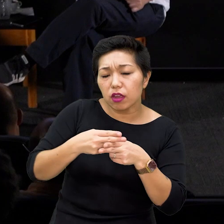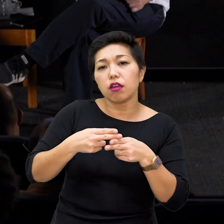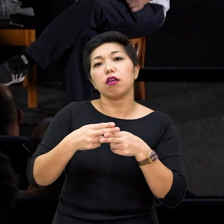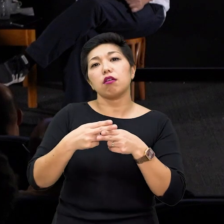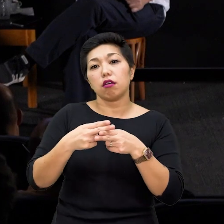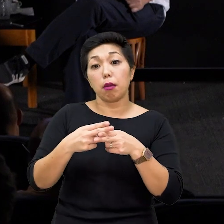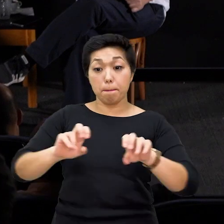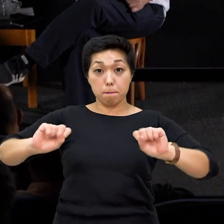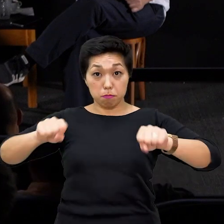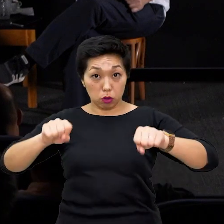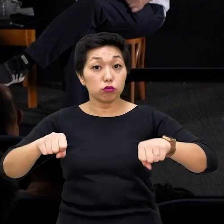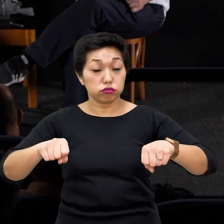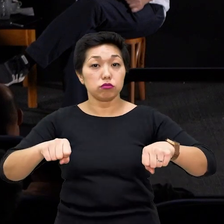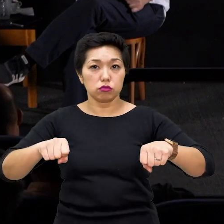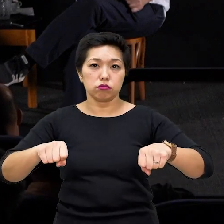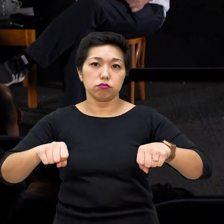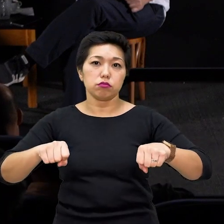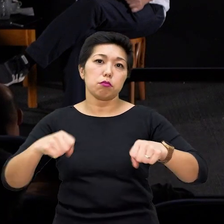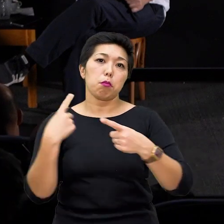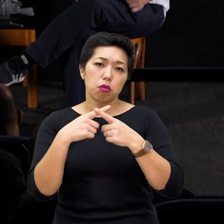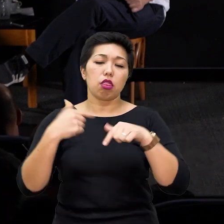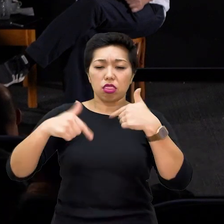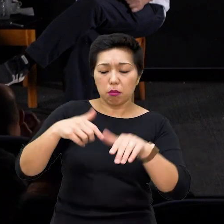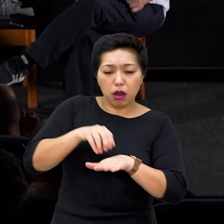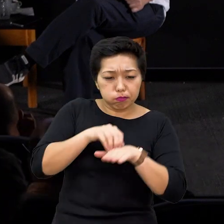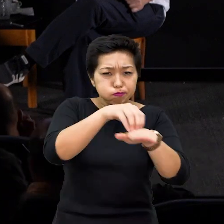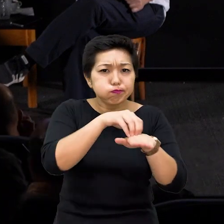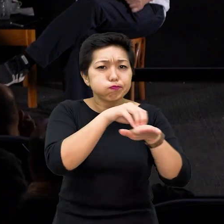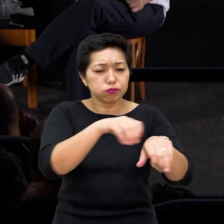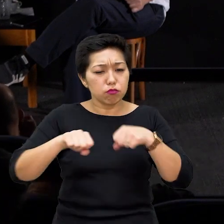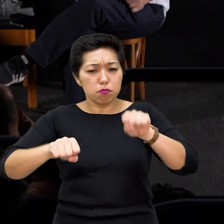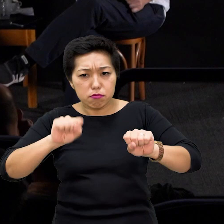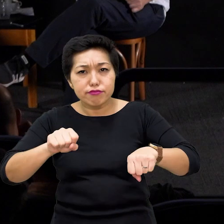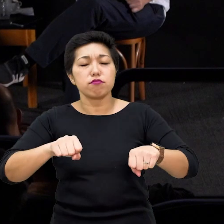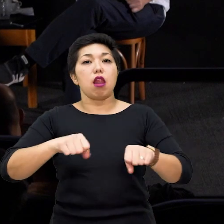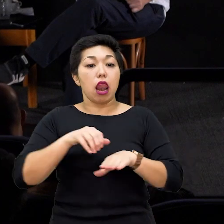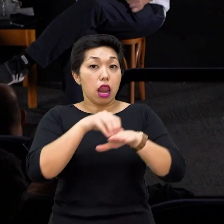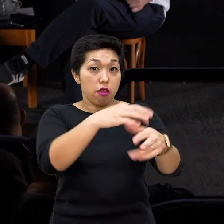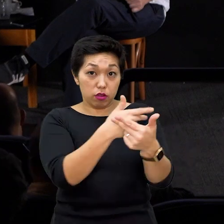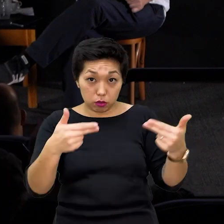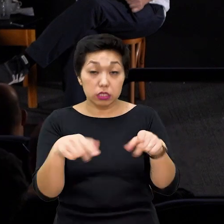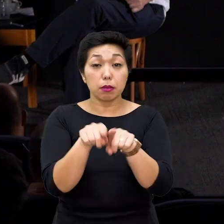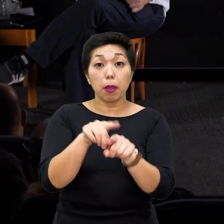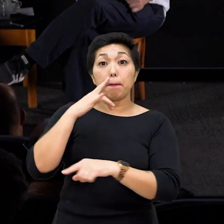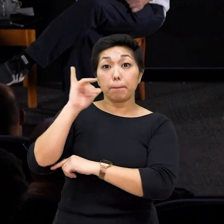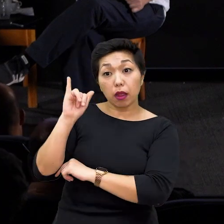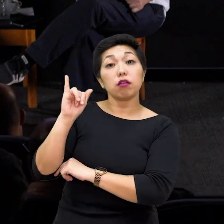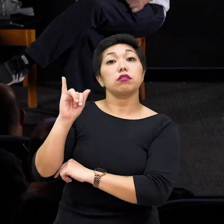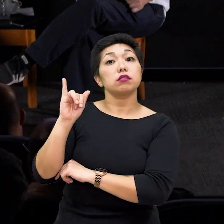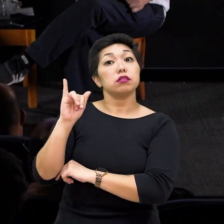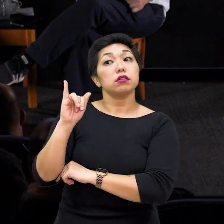vacas, motocicleta para fazer o transporte. Os pais também se cotizam para